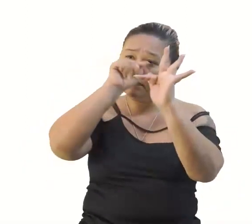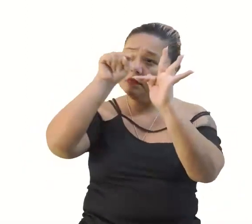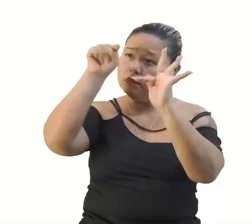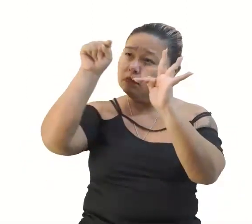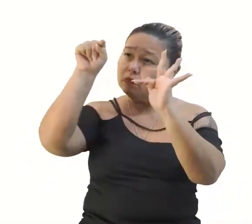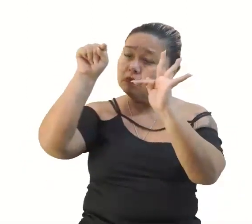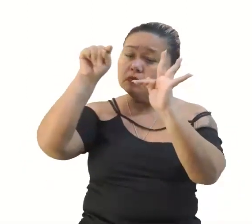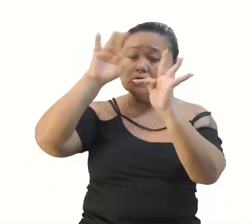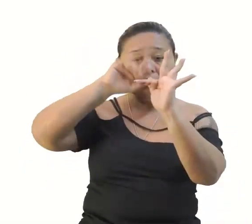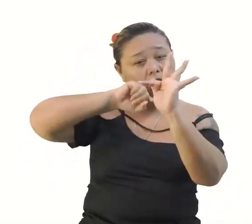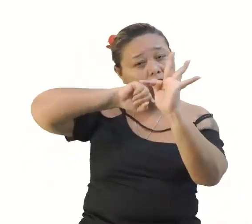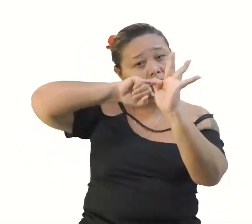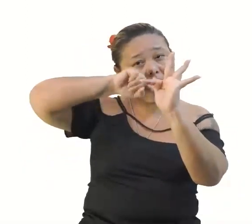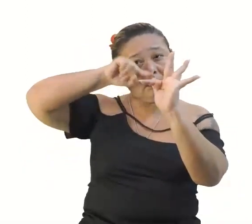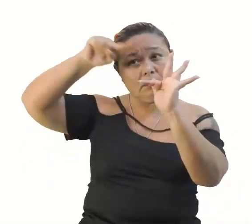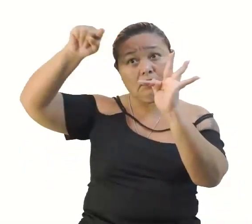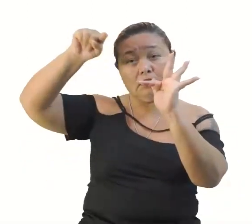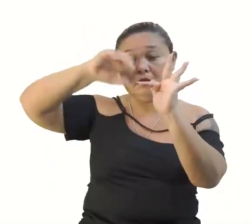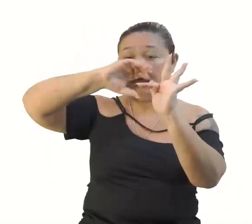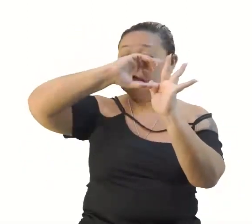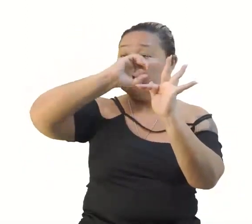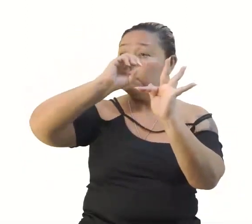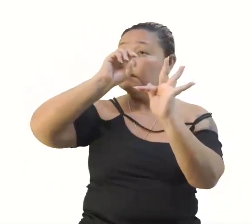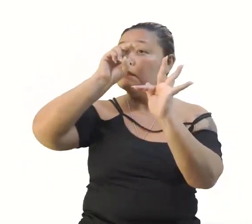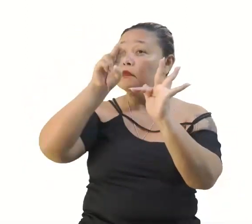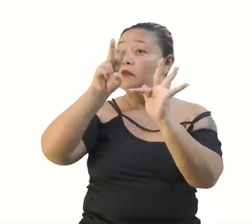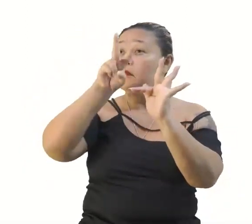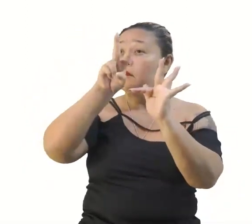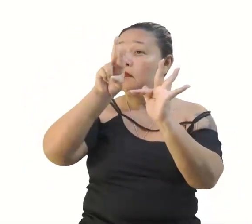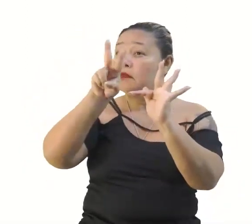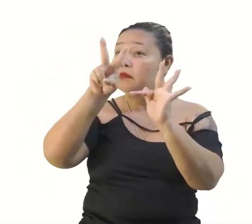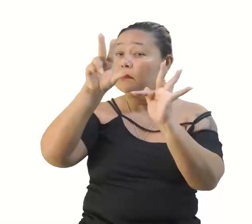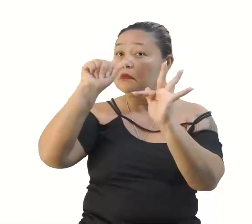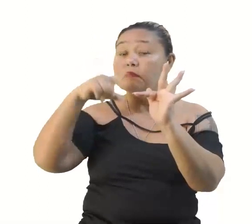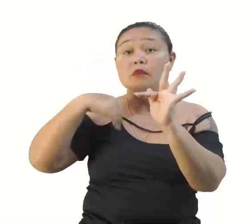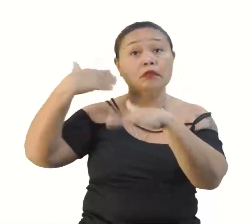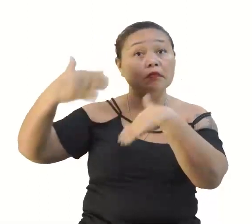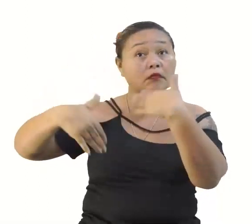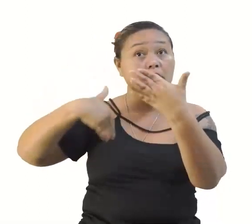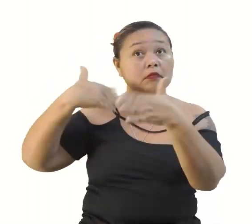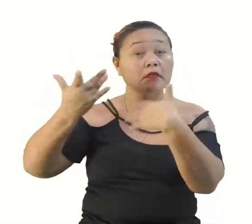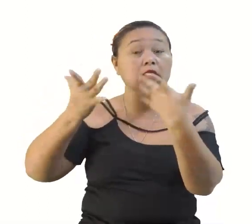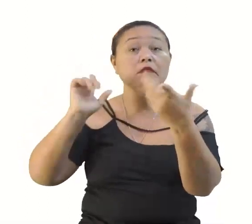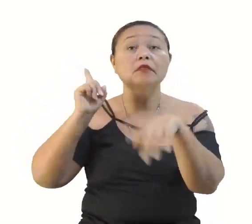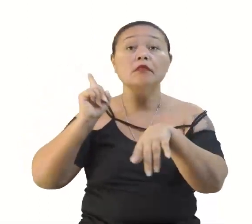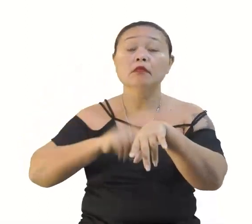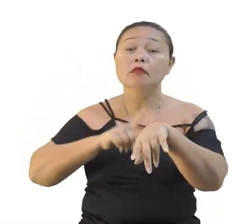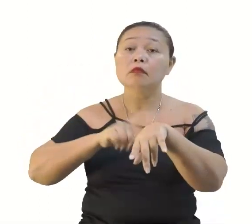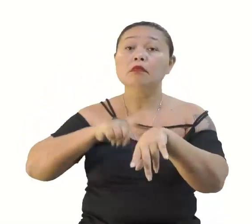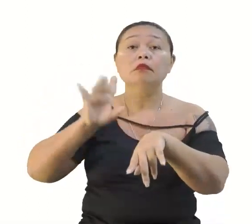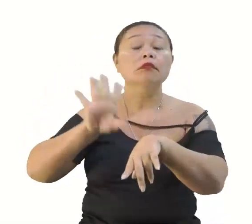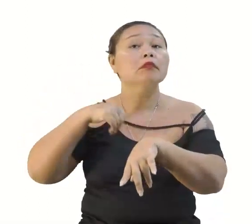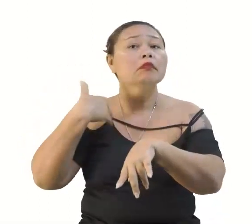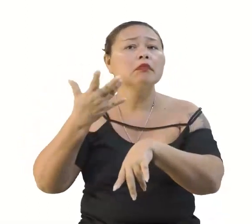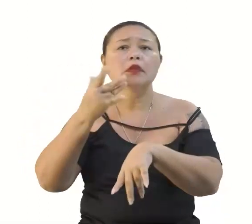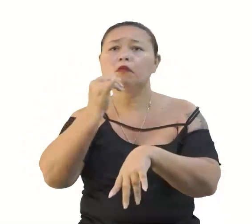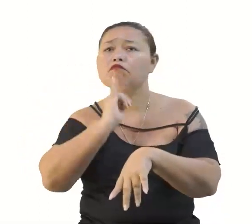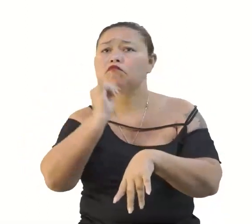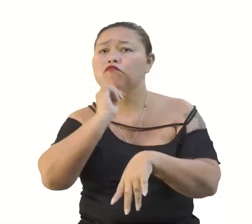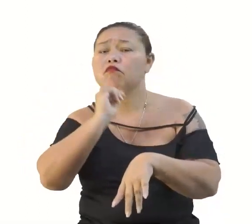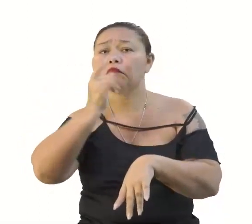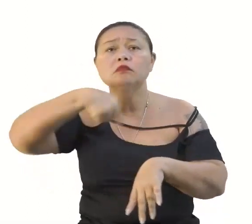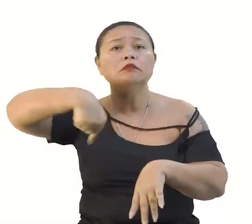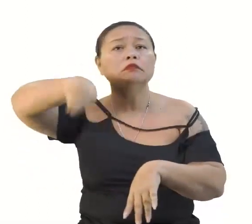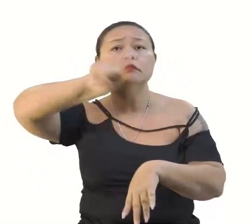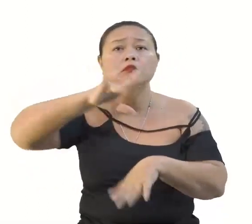e traçar a curva da função, né? Aqui a gente não vai dar continuidade, só porque era só mais exemplificando para a